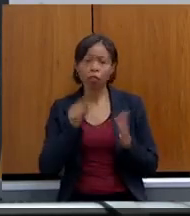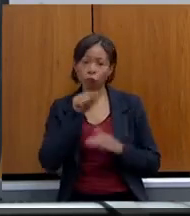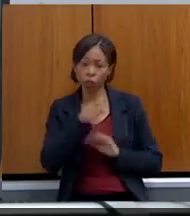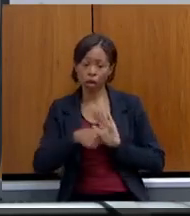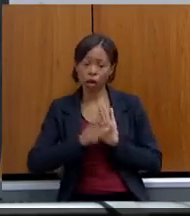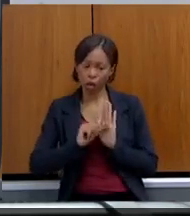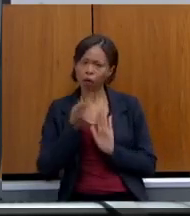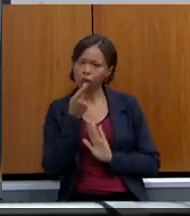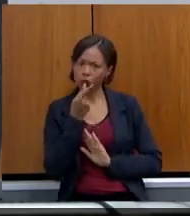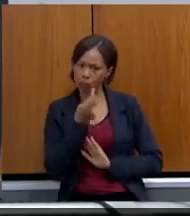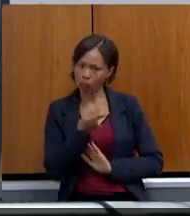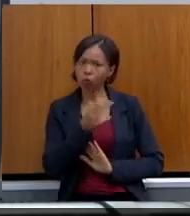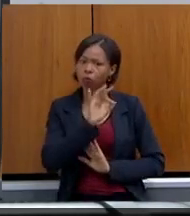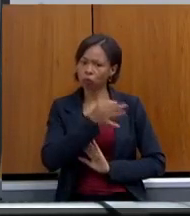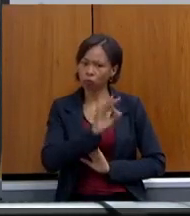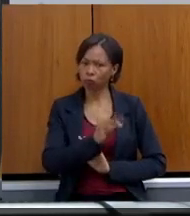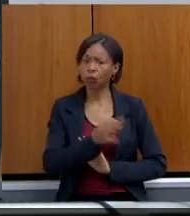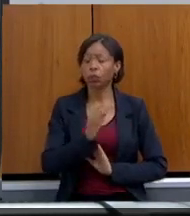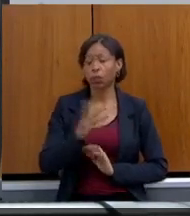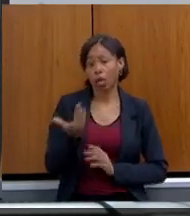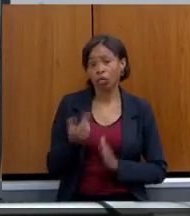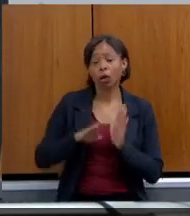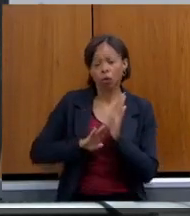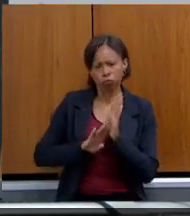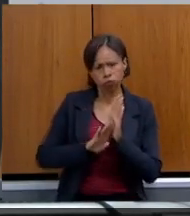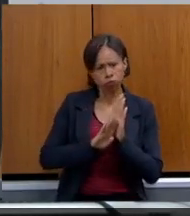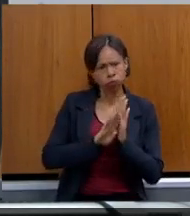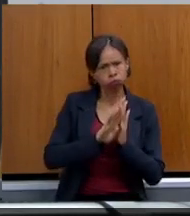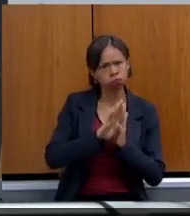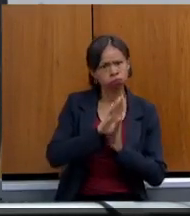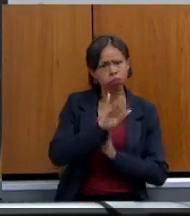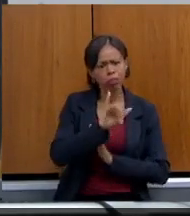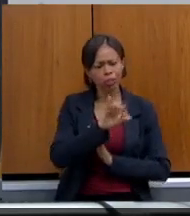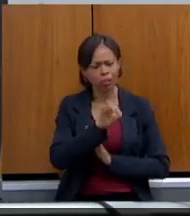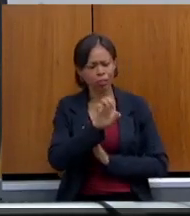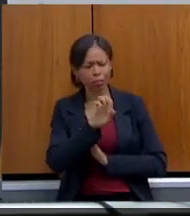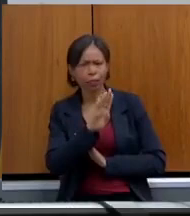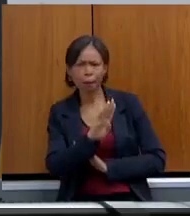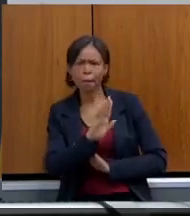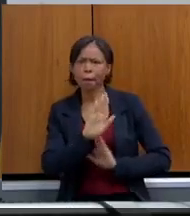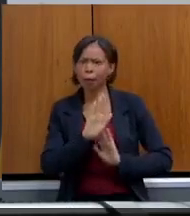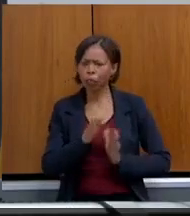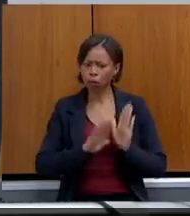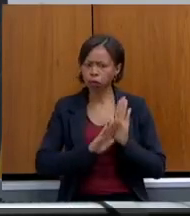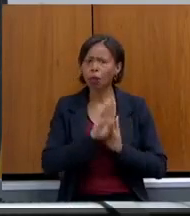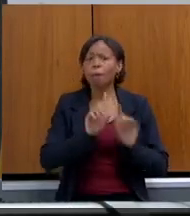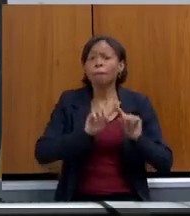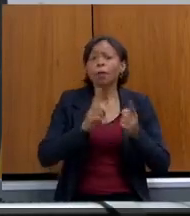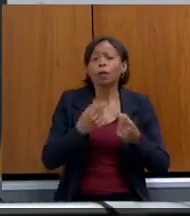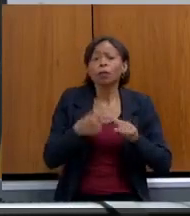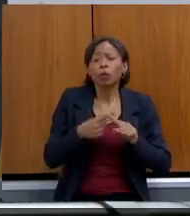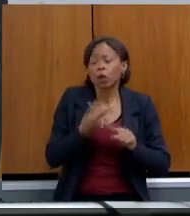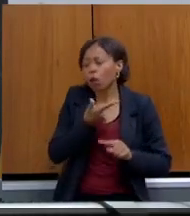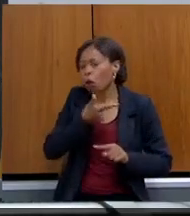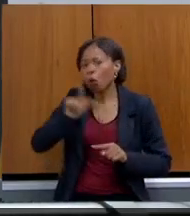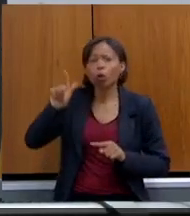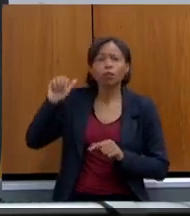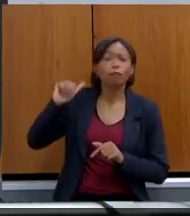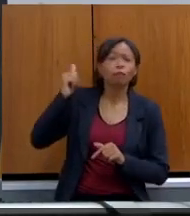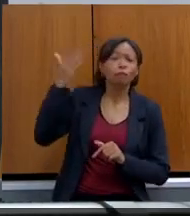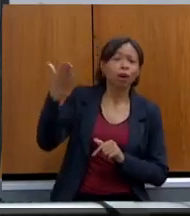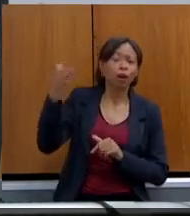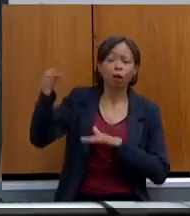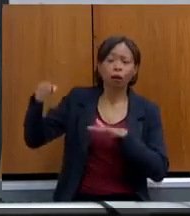a mente isso os índices que vem aumentando gradativamente Então porque trazer alguém de fora uma instituição de